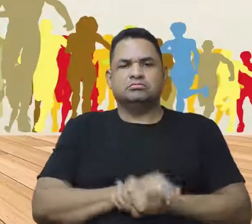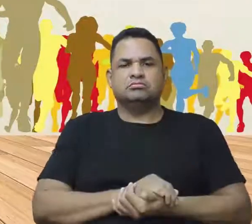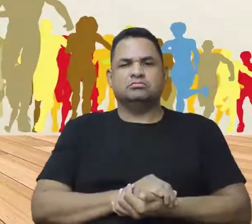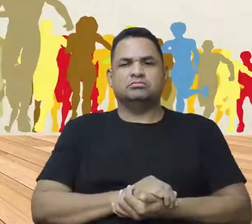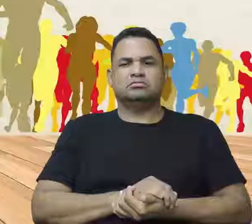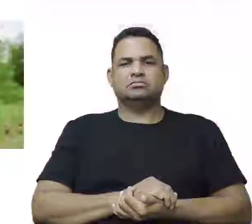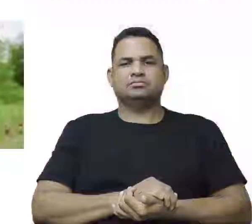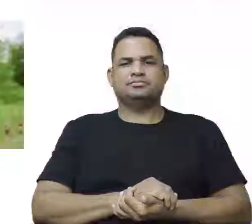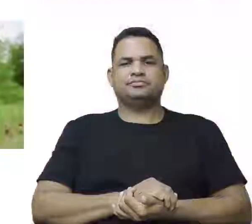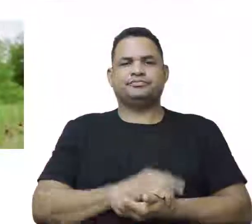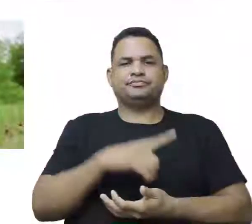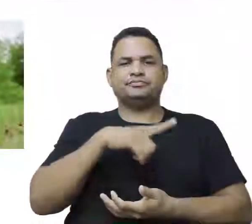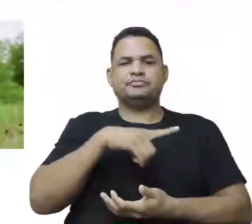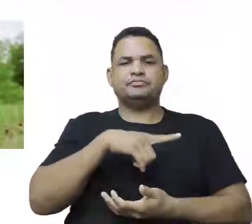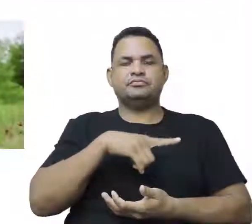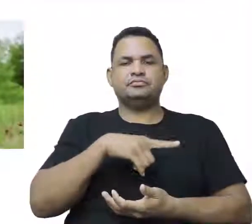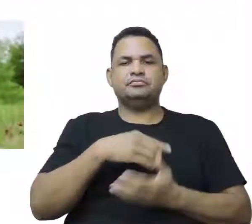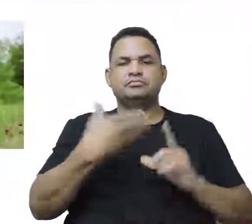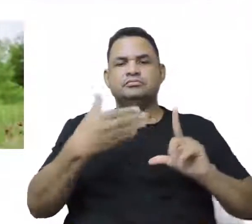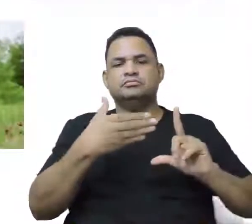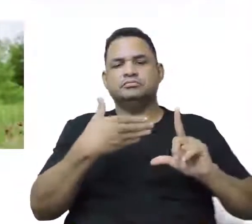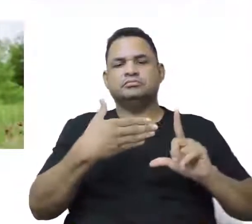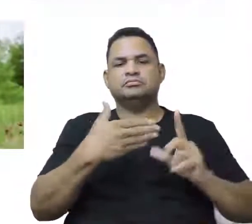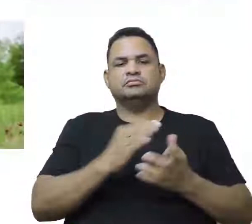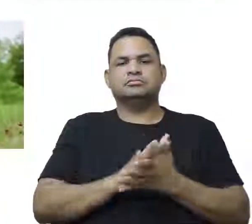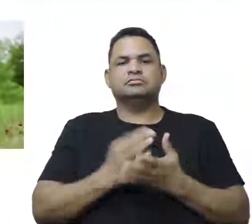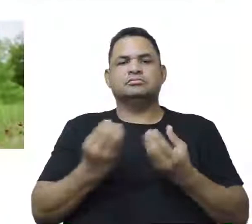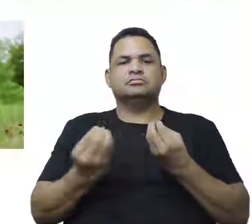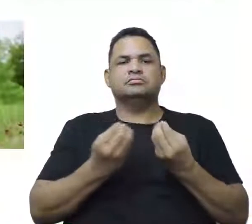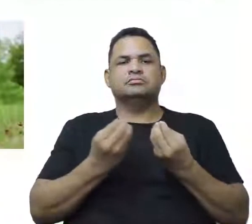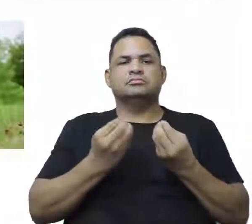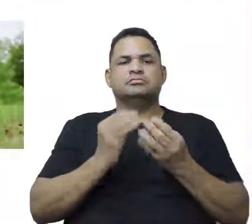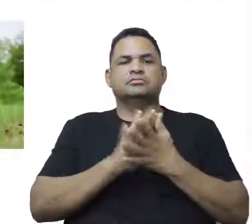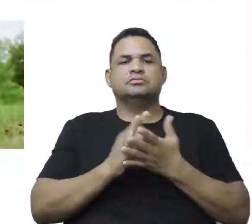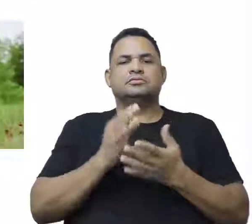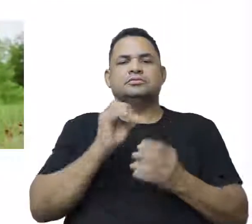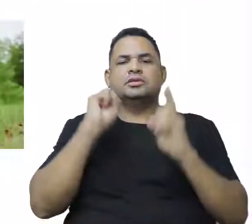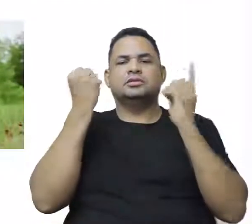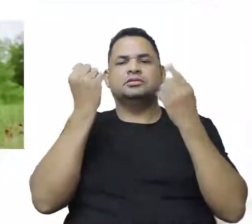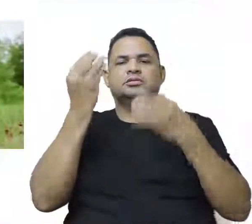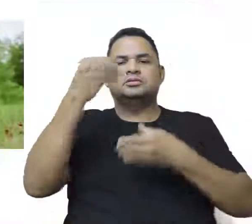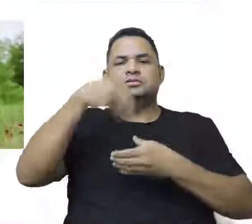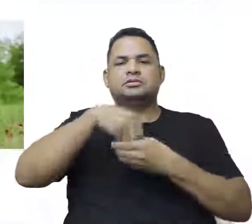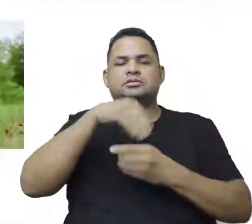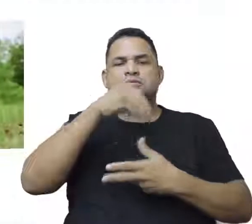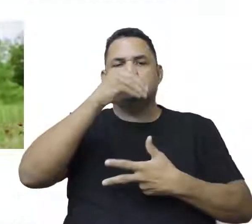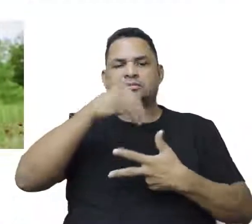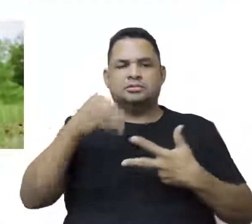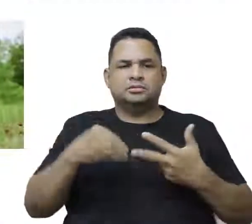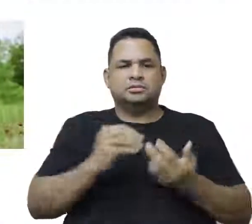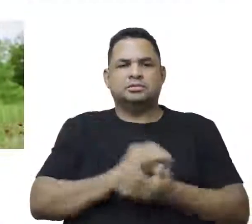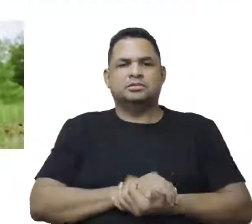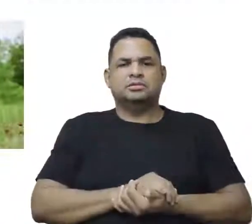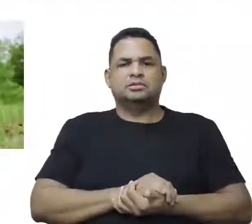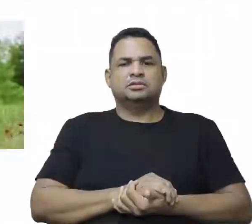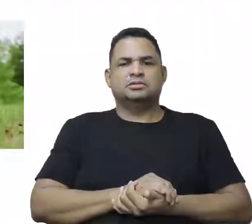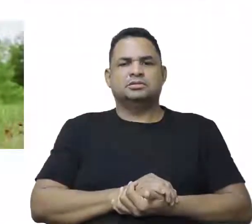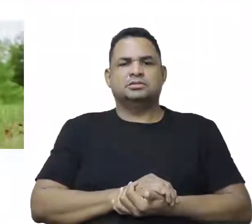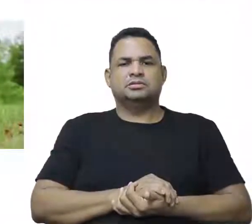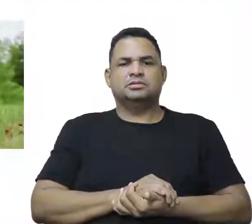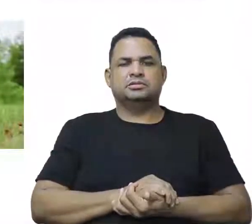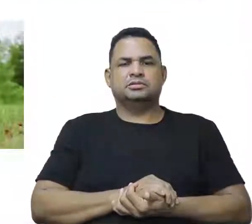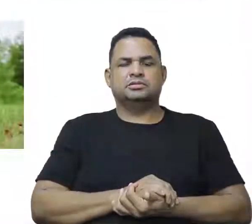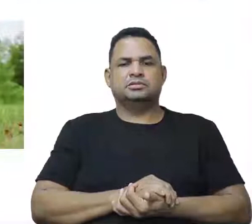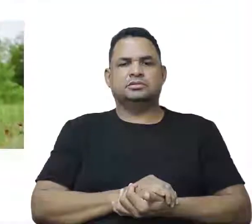lá. Então, nós temos no nosso slide como a educação física está inclusa no Enem. Então, nós vamos lembrar que ela